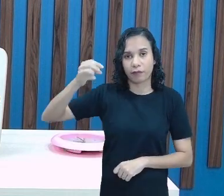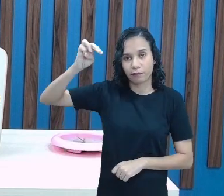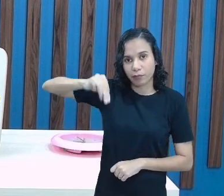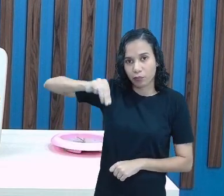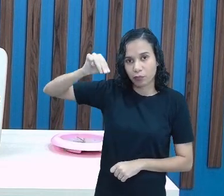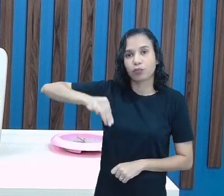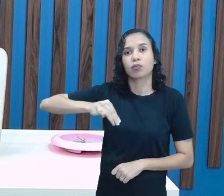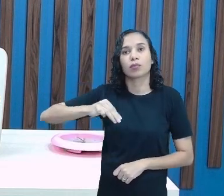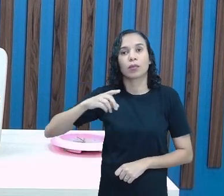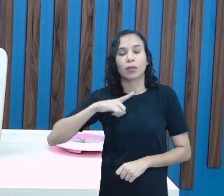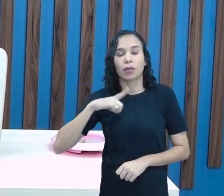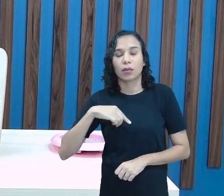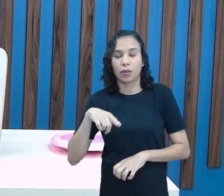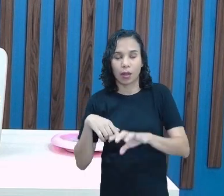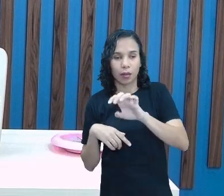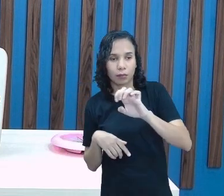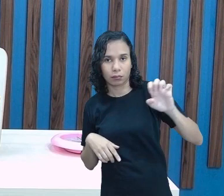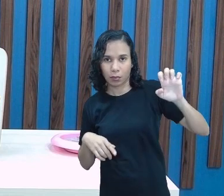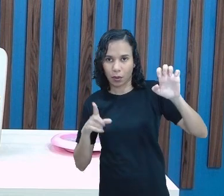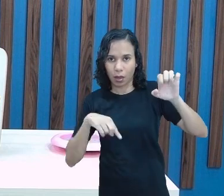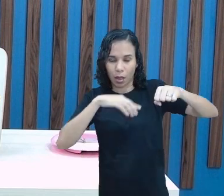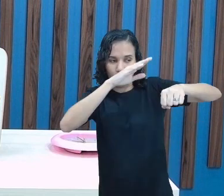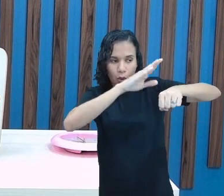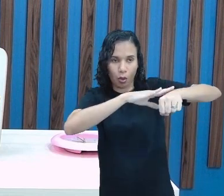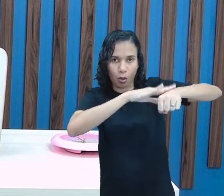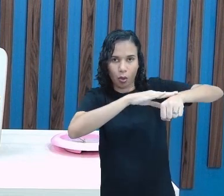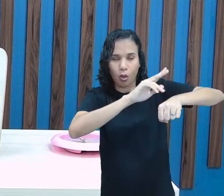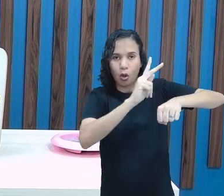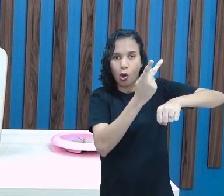minutos. Desse lado estão as horas,